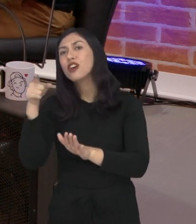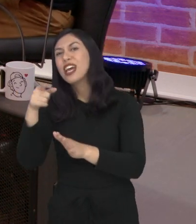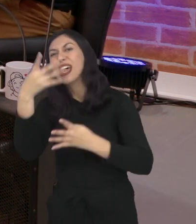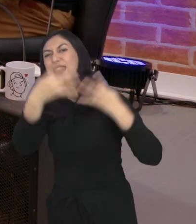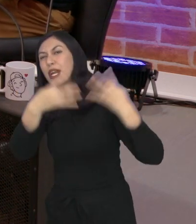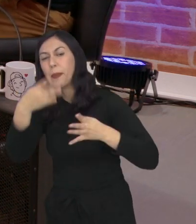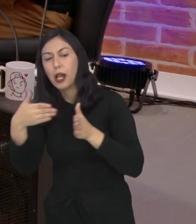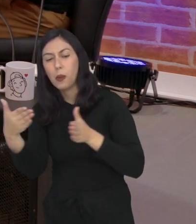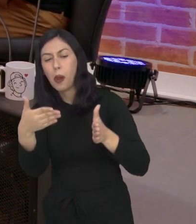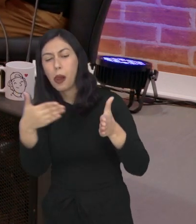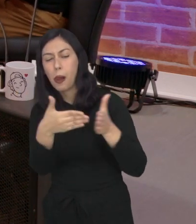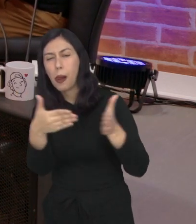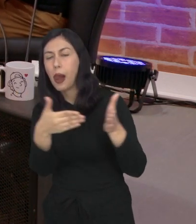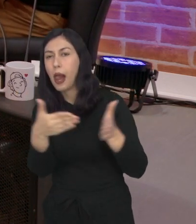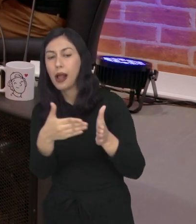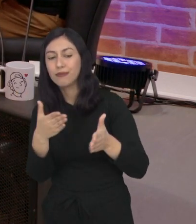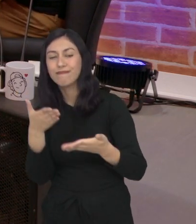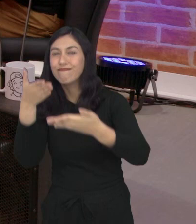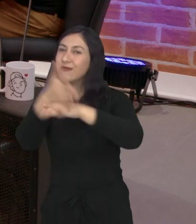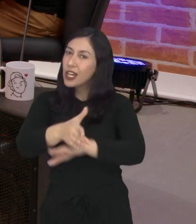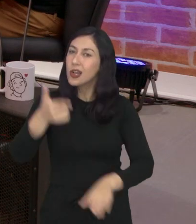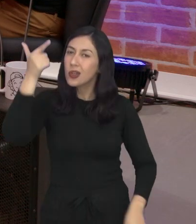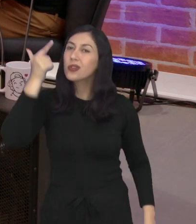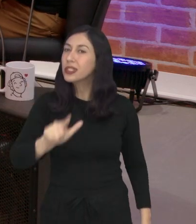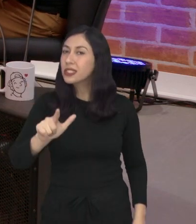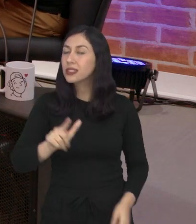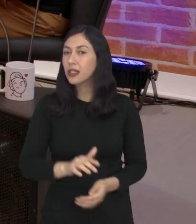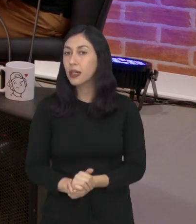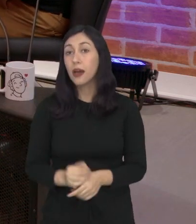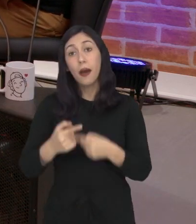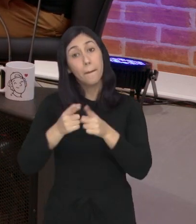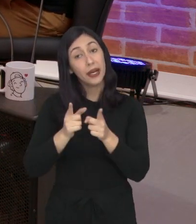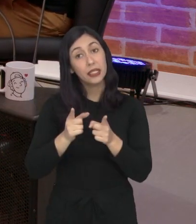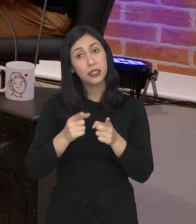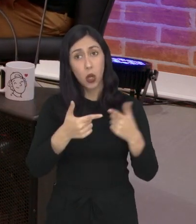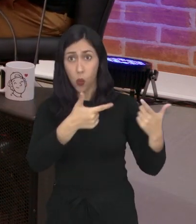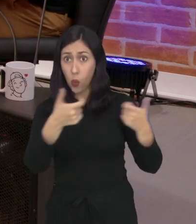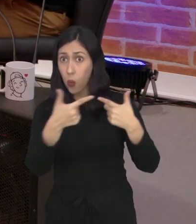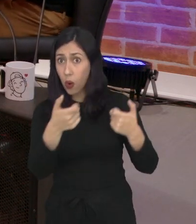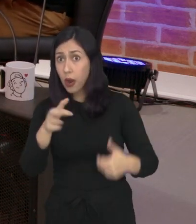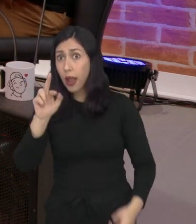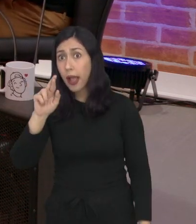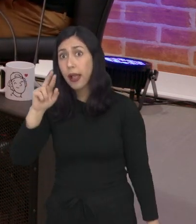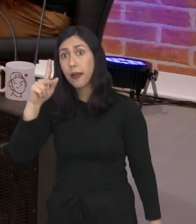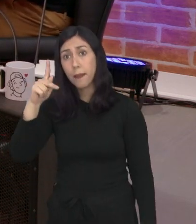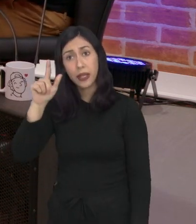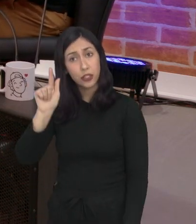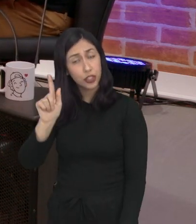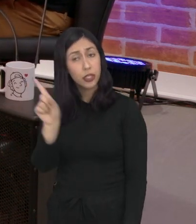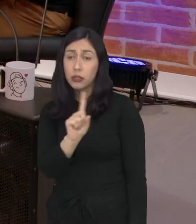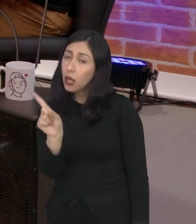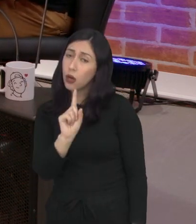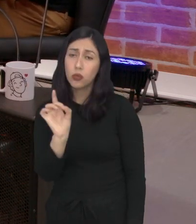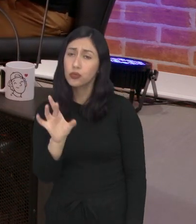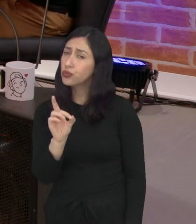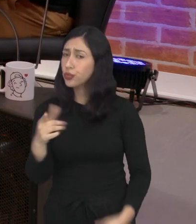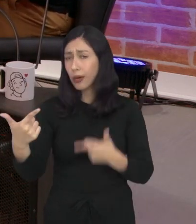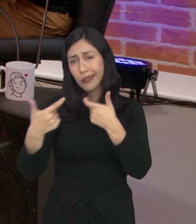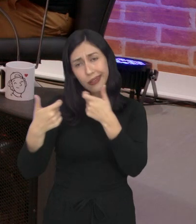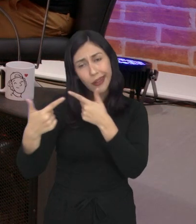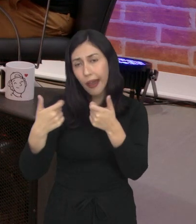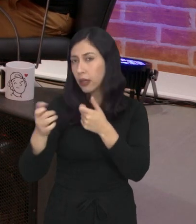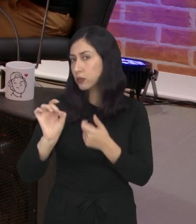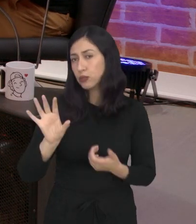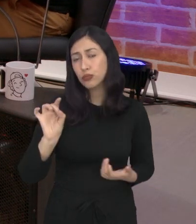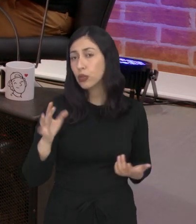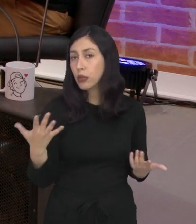o War também é um excelente exemplo. O War não é um RPG. Não é? Não, o War é só um jogo de guerra. Ele pode ser um jogo de ação,